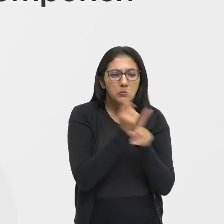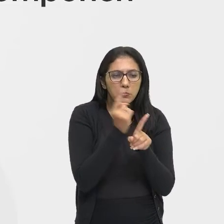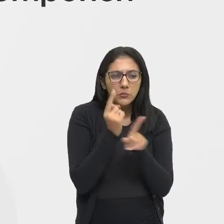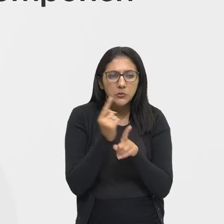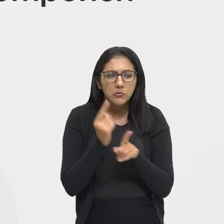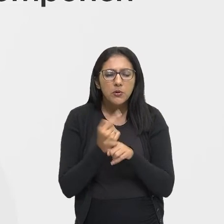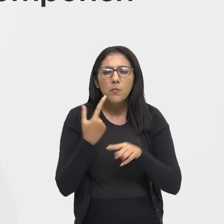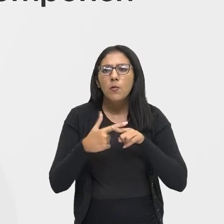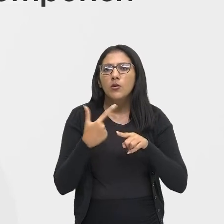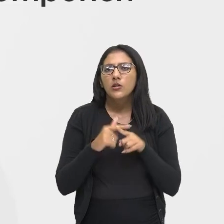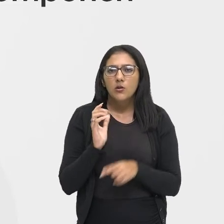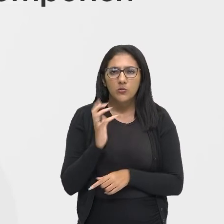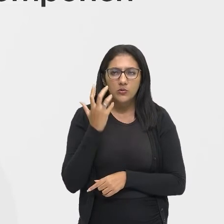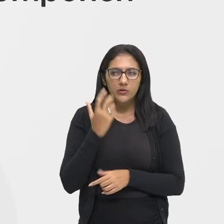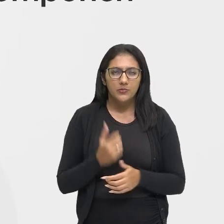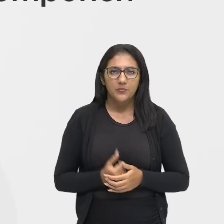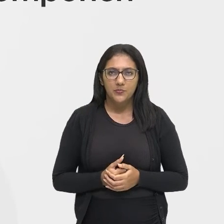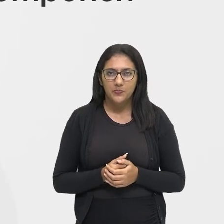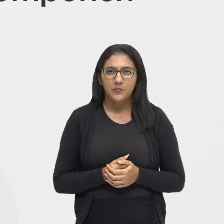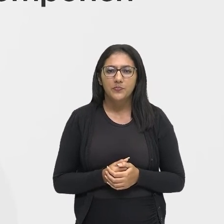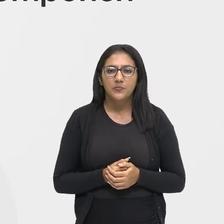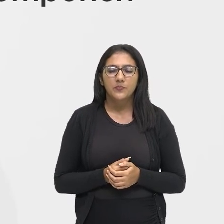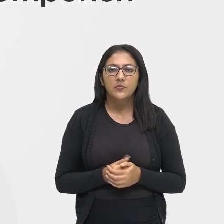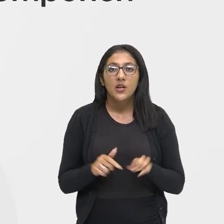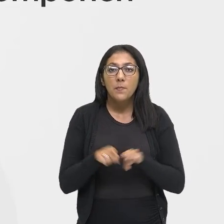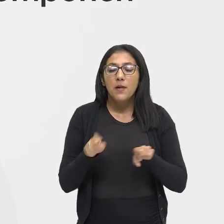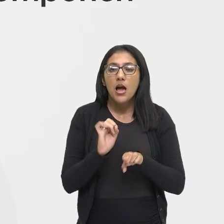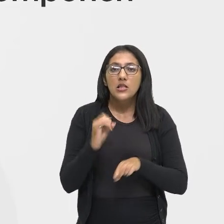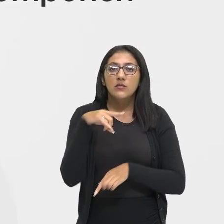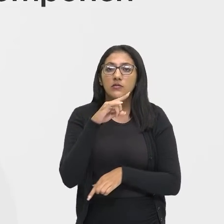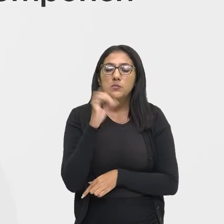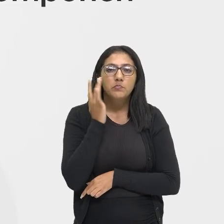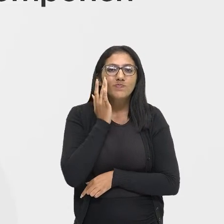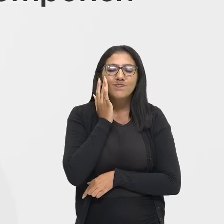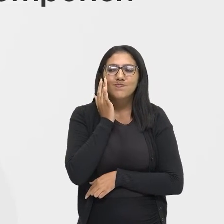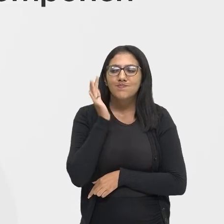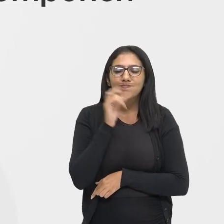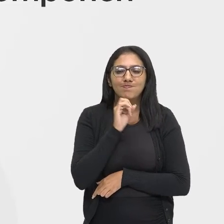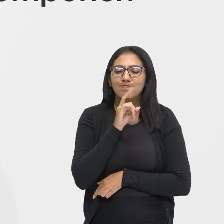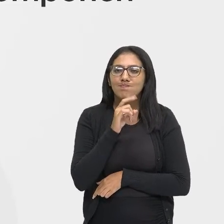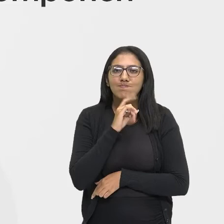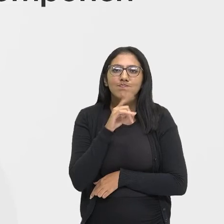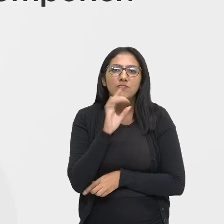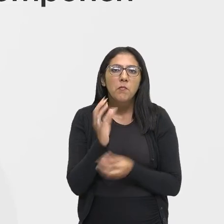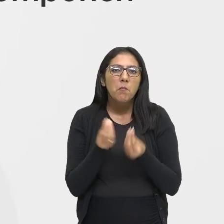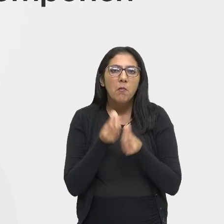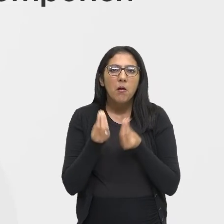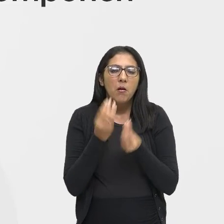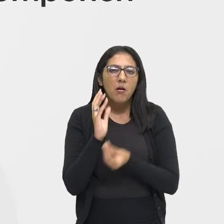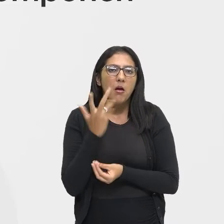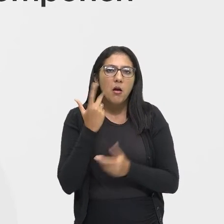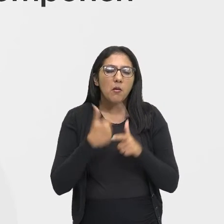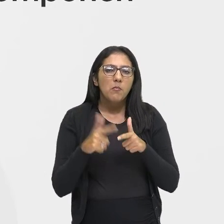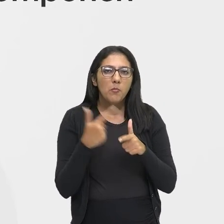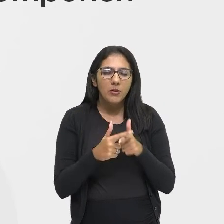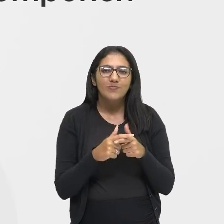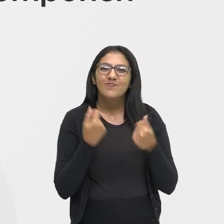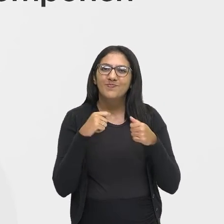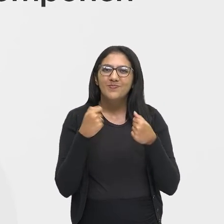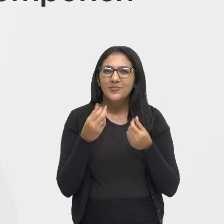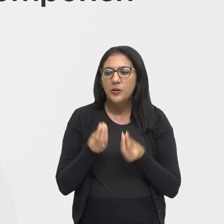entre outros. Muitos problemas comuns no computador, eles são facilmente corrigidos e